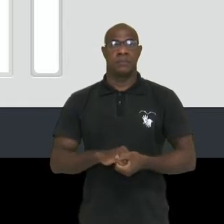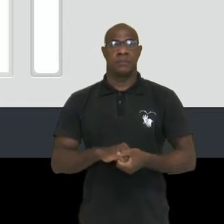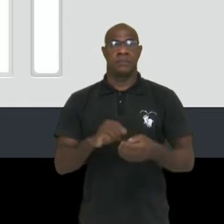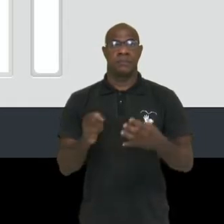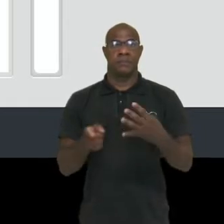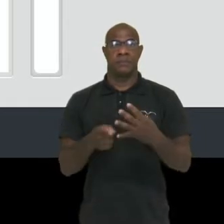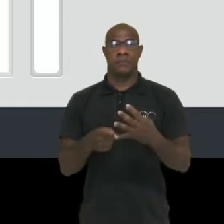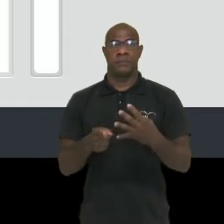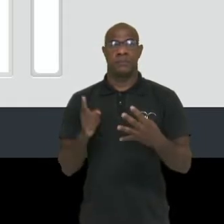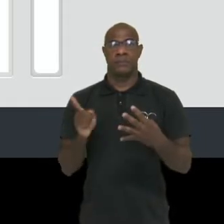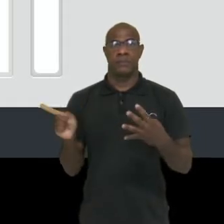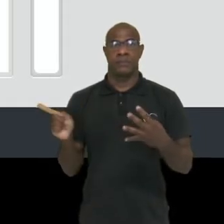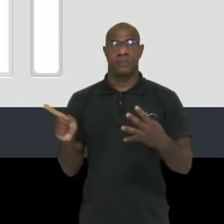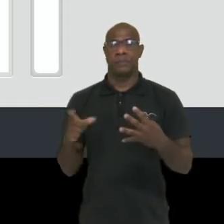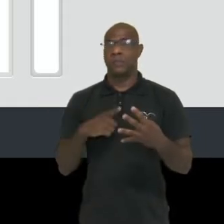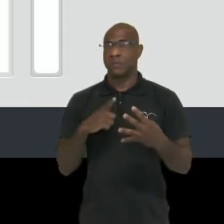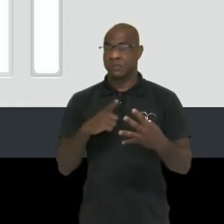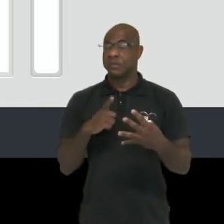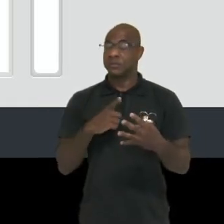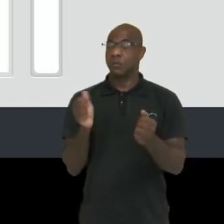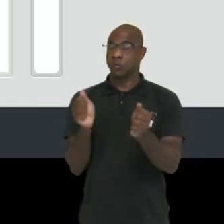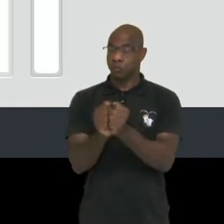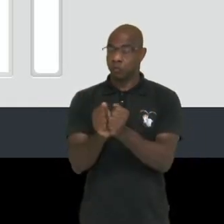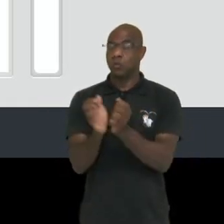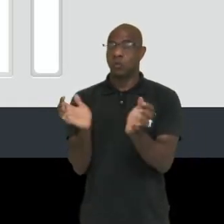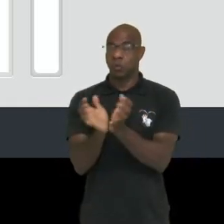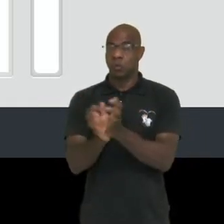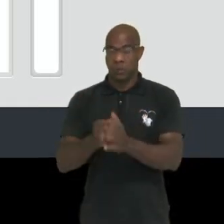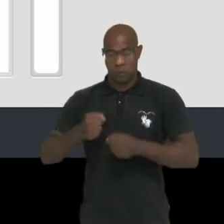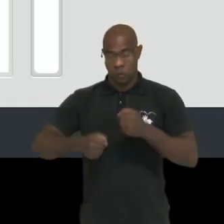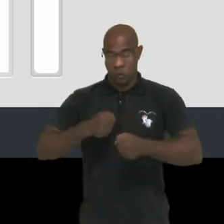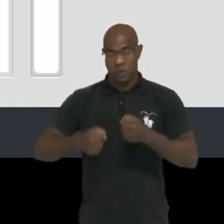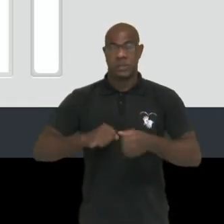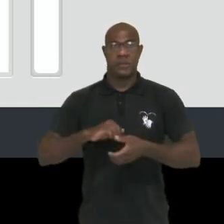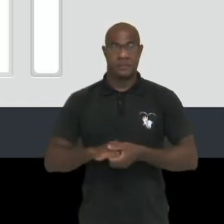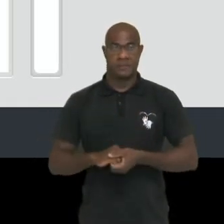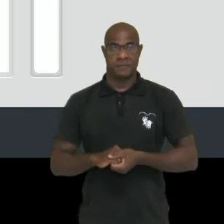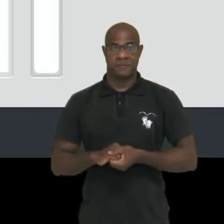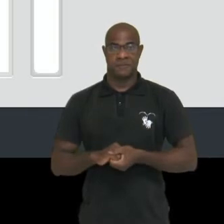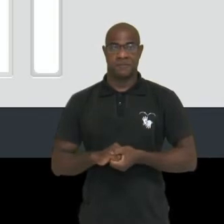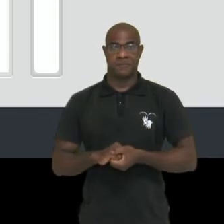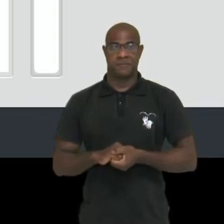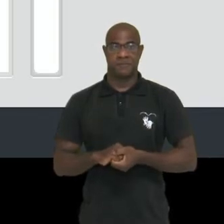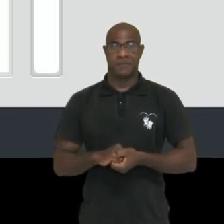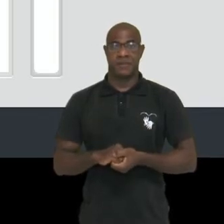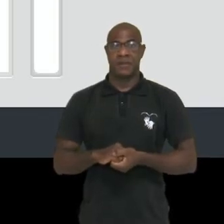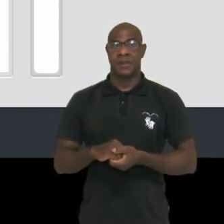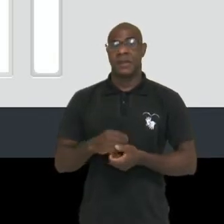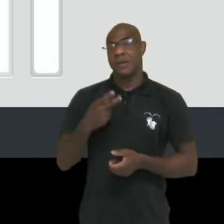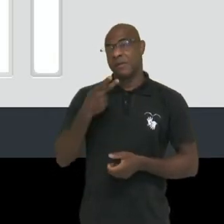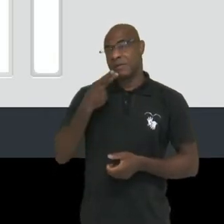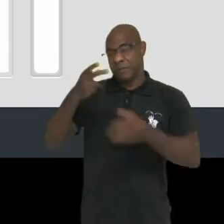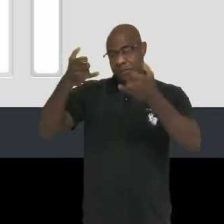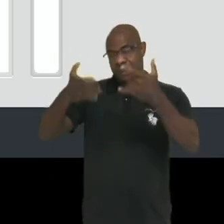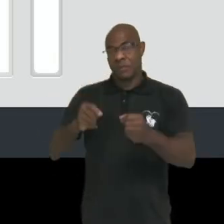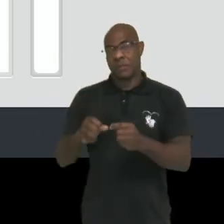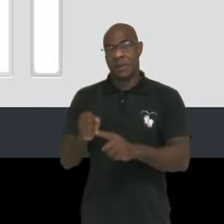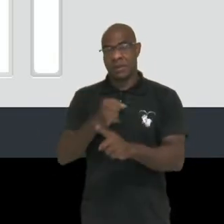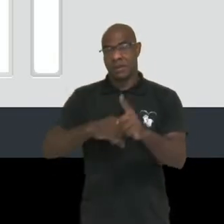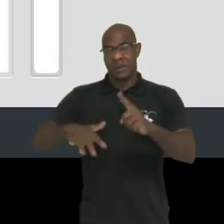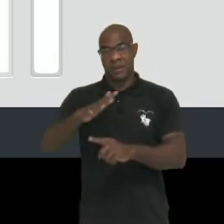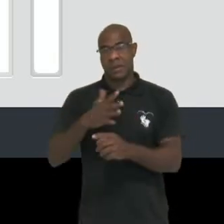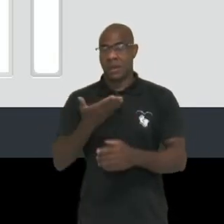running team. Eles estão na equipe de corrida. Use get together with para falar sobre socializar com